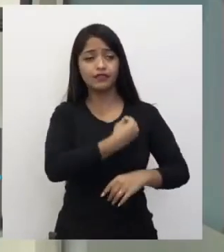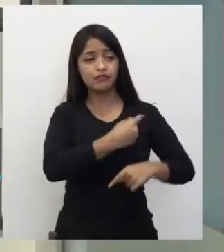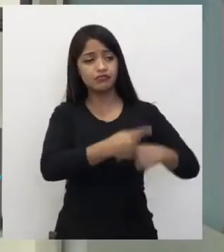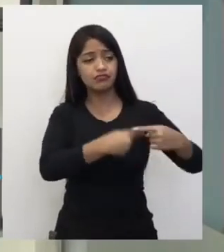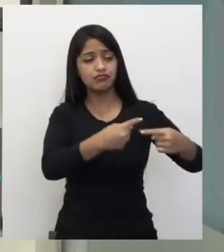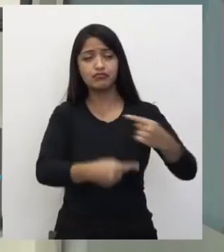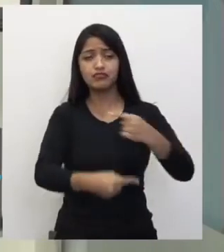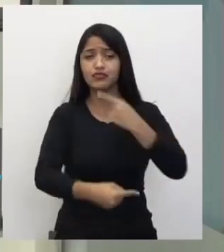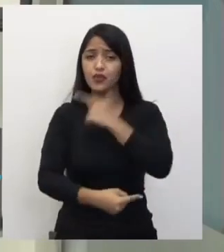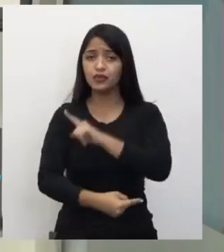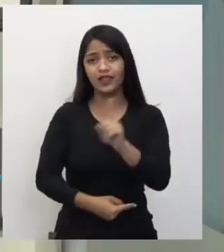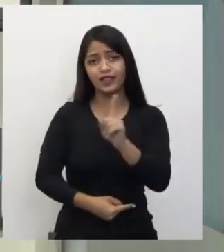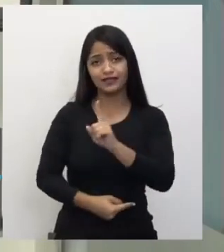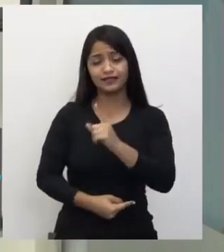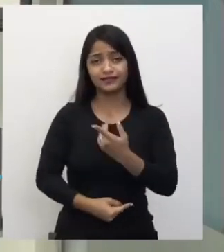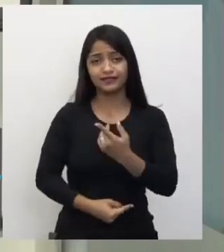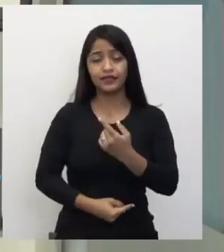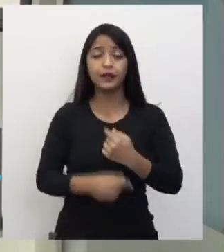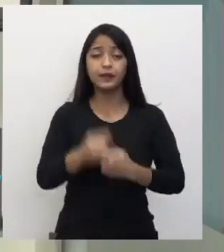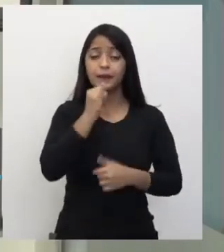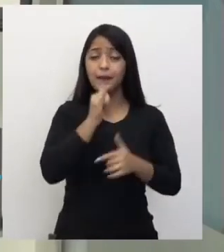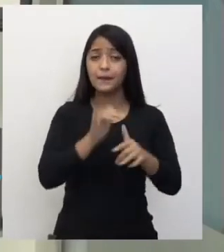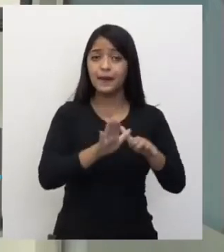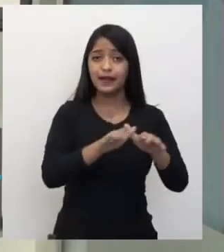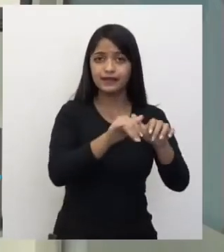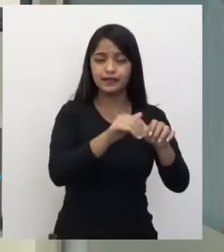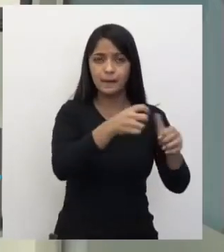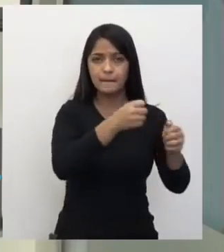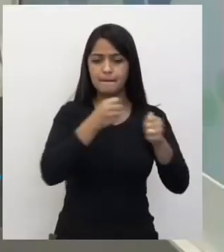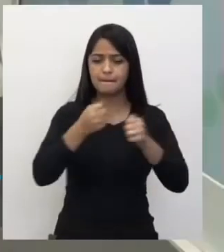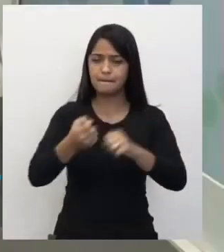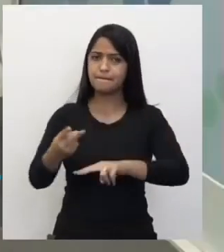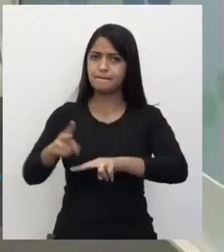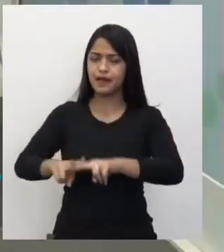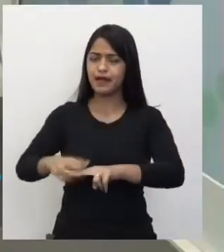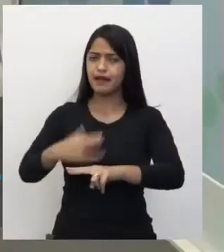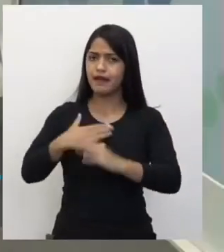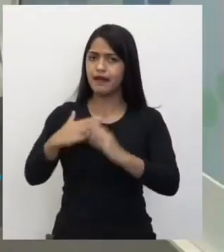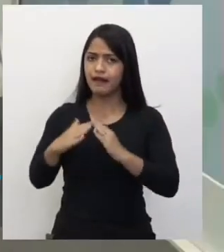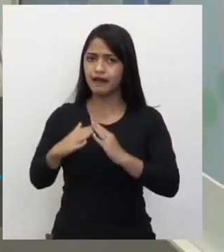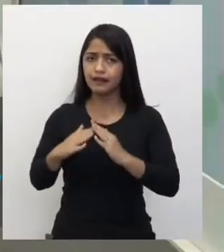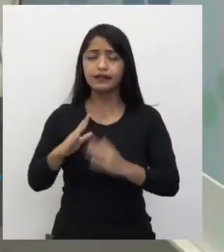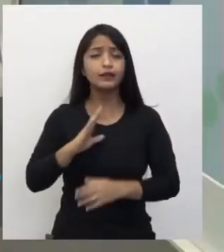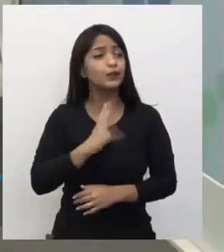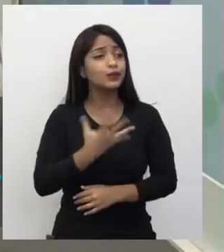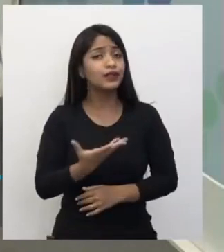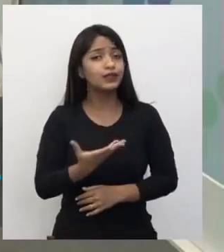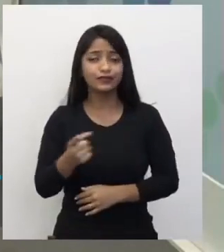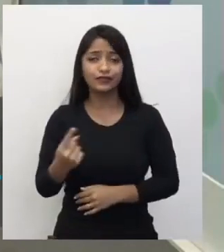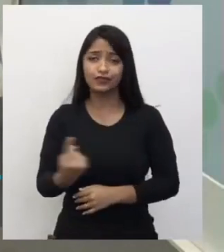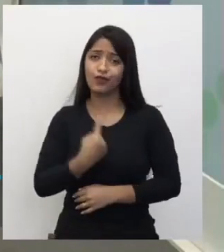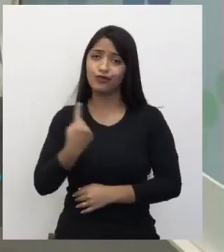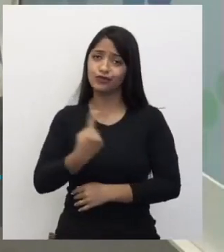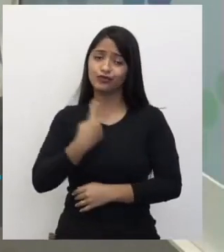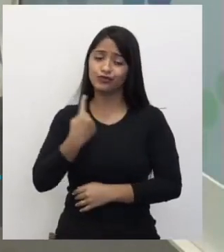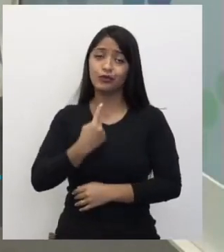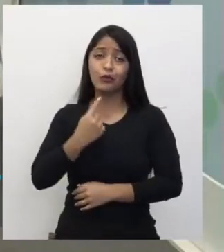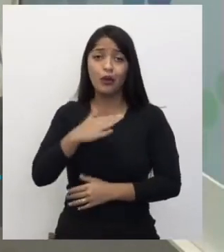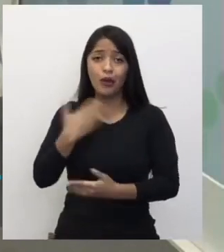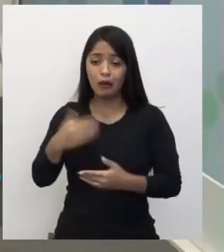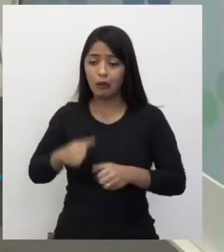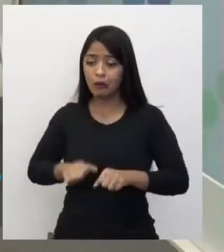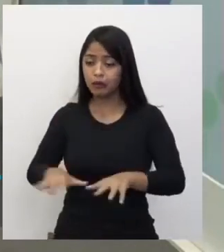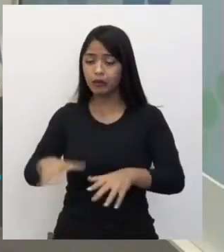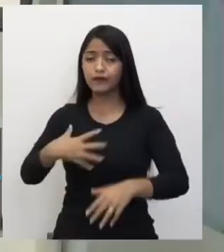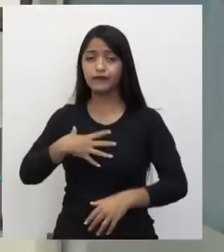um papagaio preso lá na minha casa. O que acontece, Andréia? Vai ficar lá sozinho. Exatamente. Quando morrer, acaba aí a espécie,